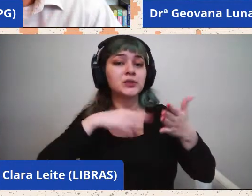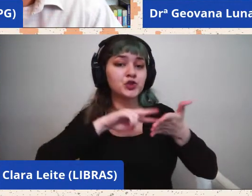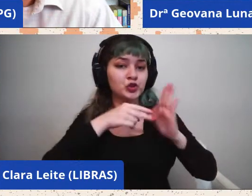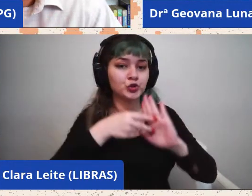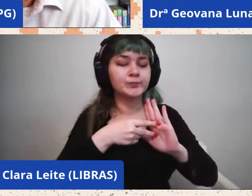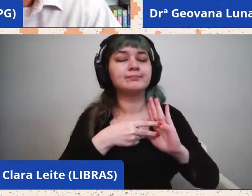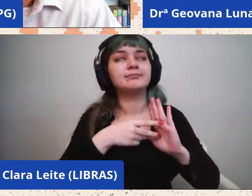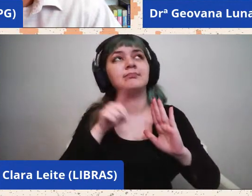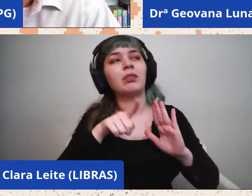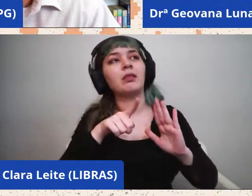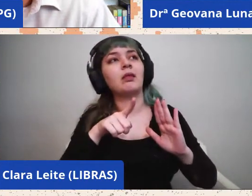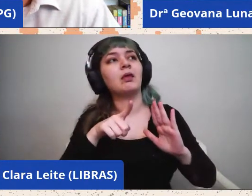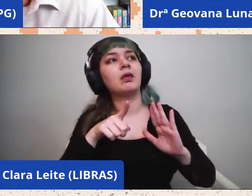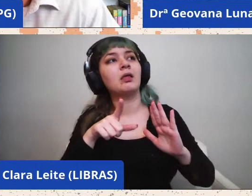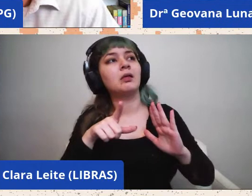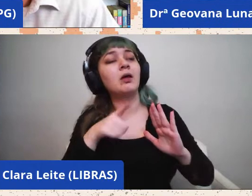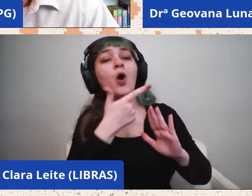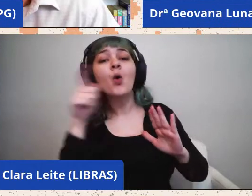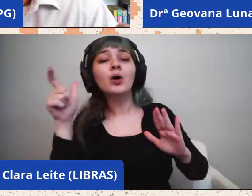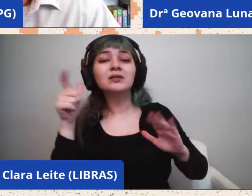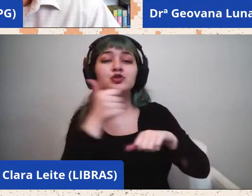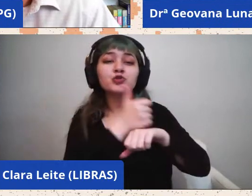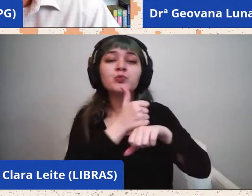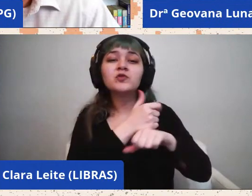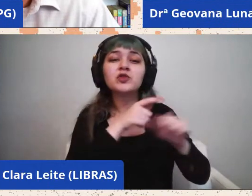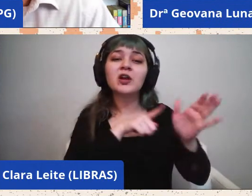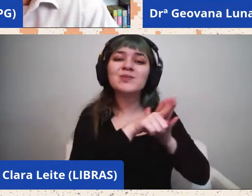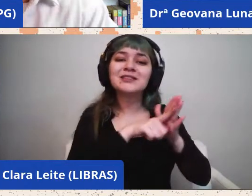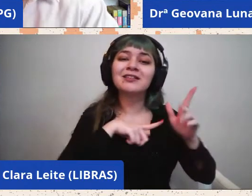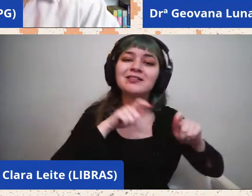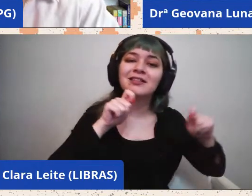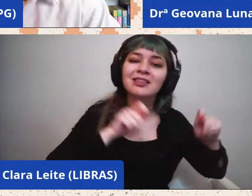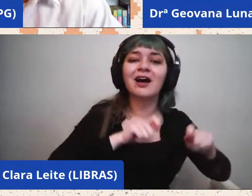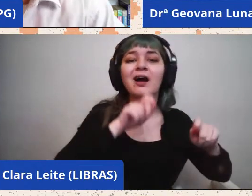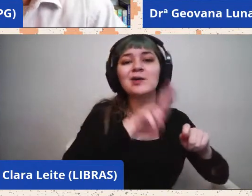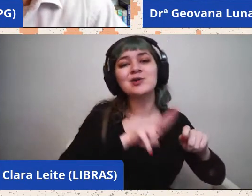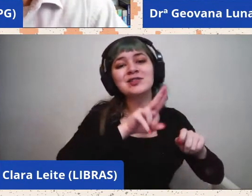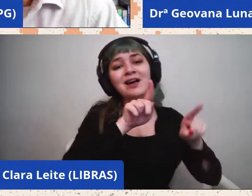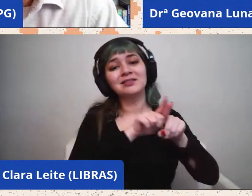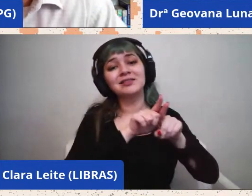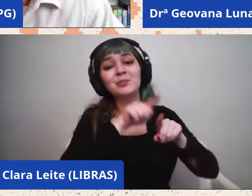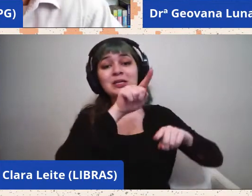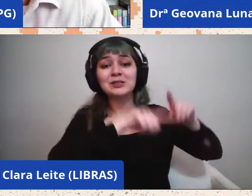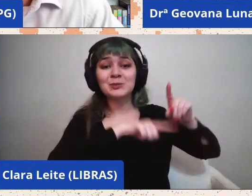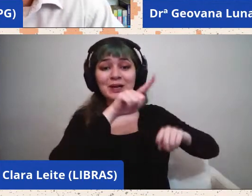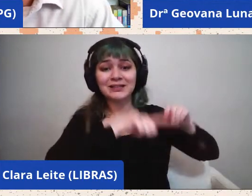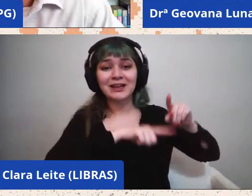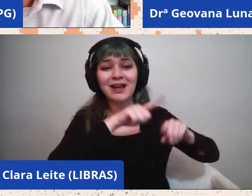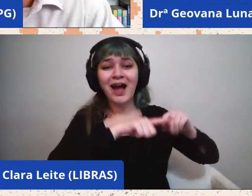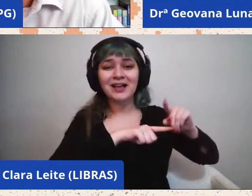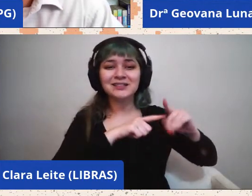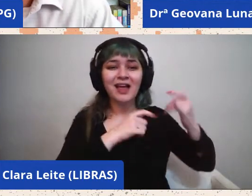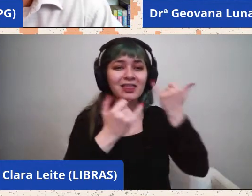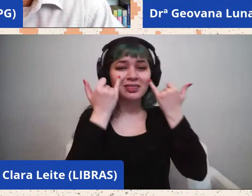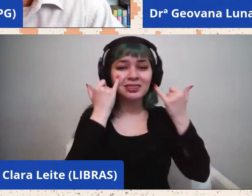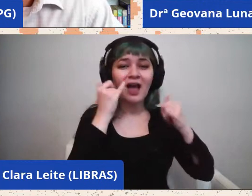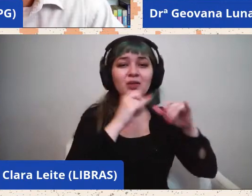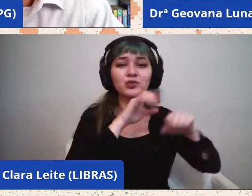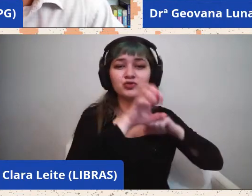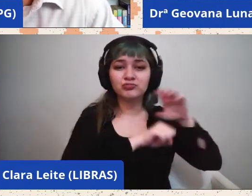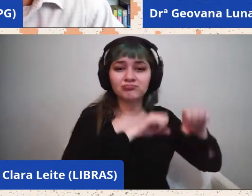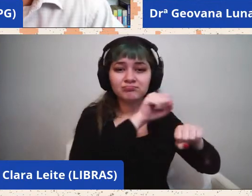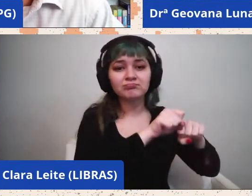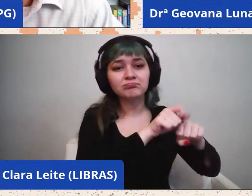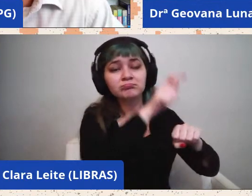de possibilitar a outros pesquisadores utilizarem também esses dados que nós coletamos,